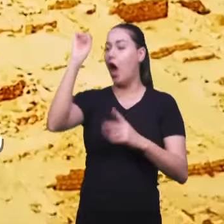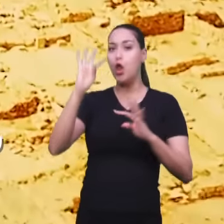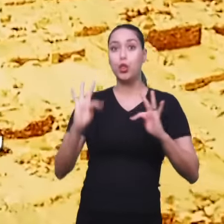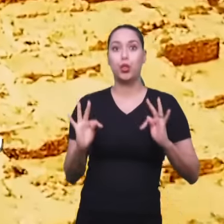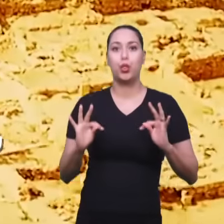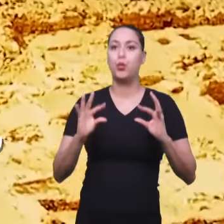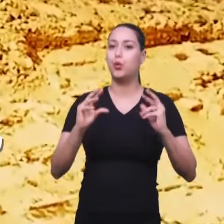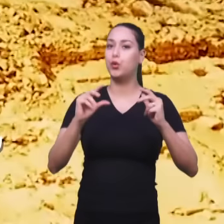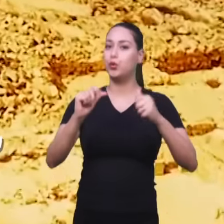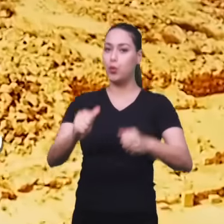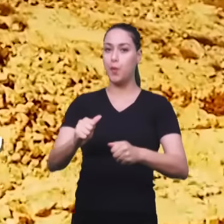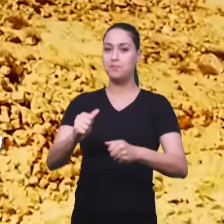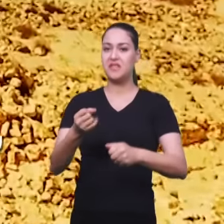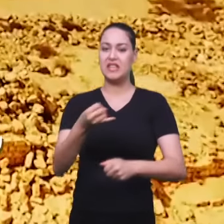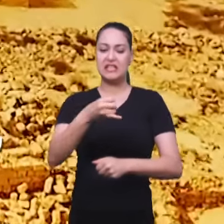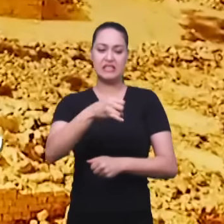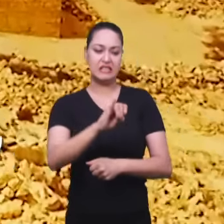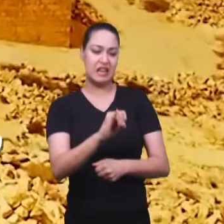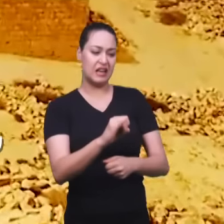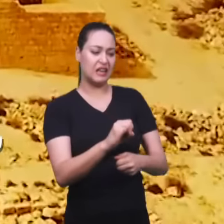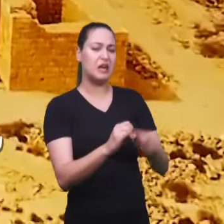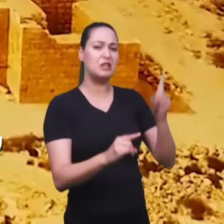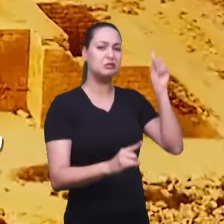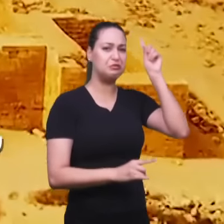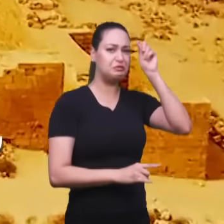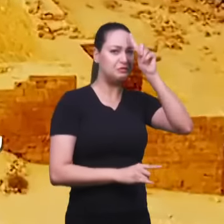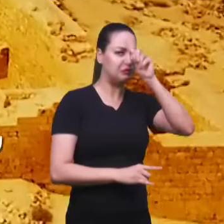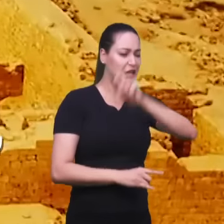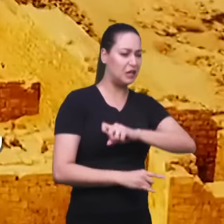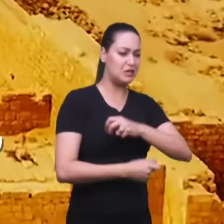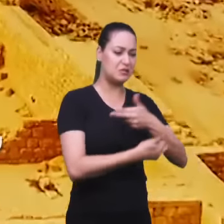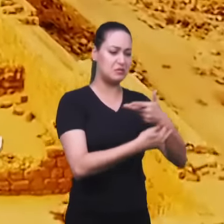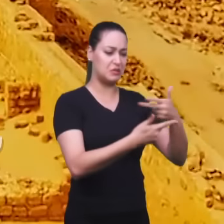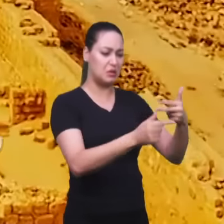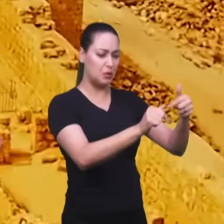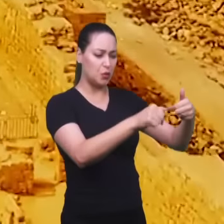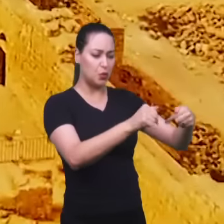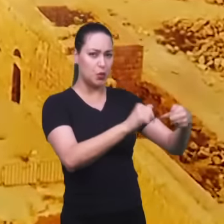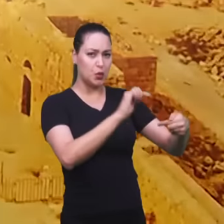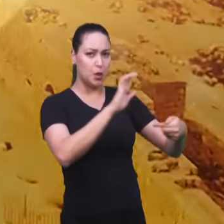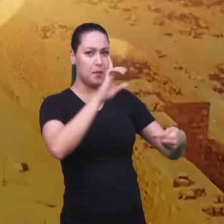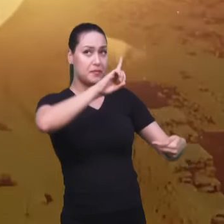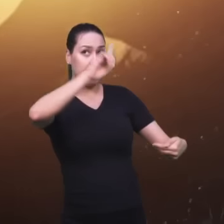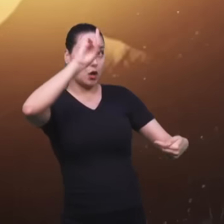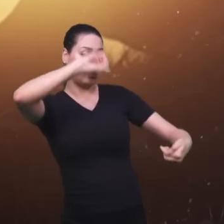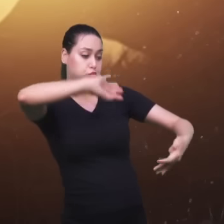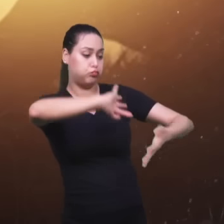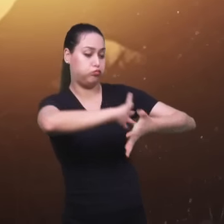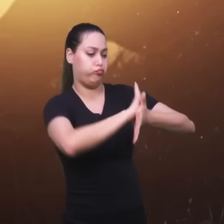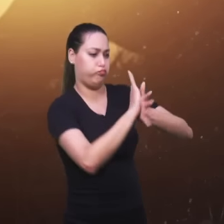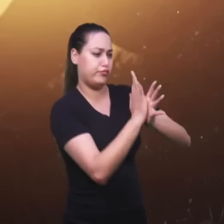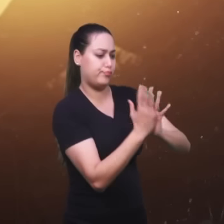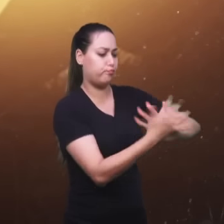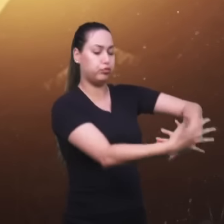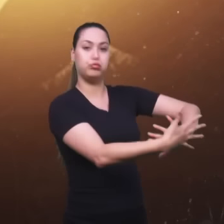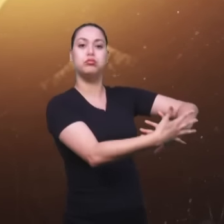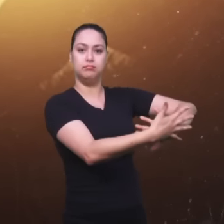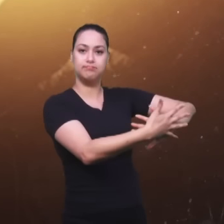Deus Quebra Muralhas Muralhas E quando Eu